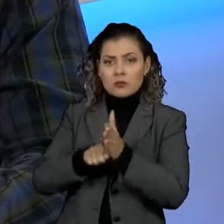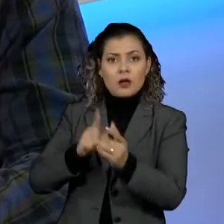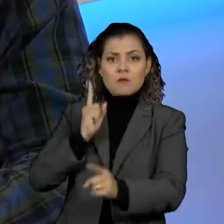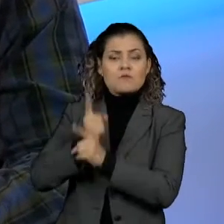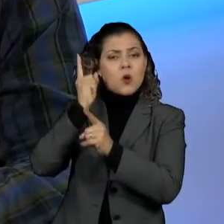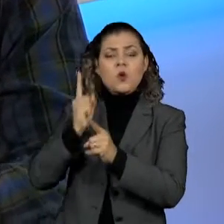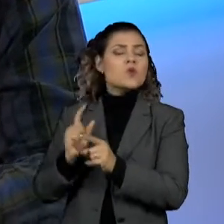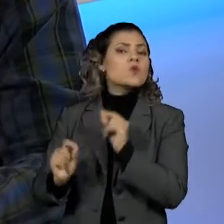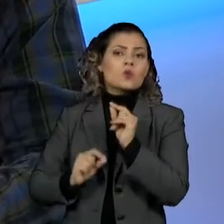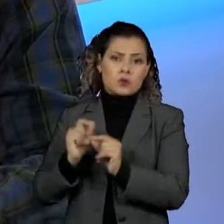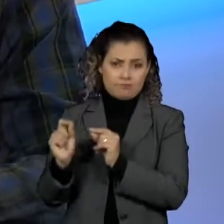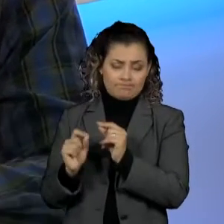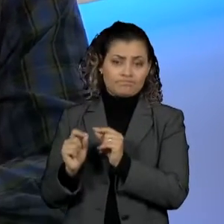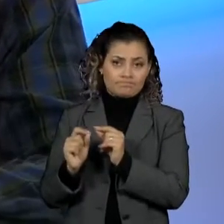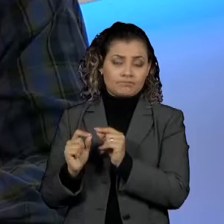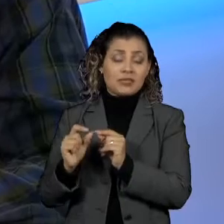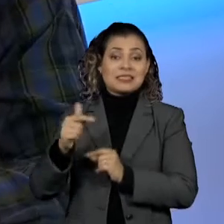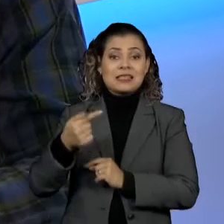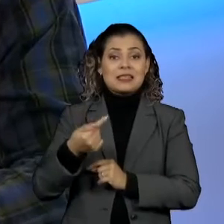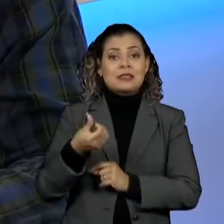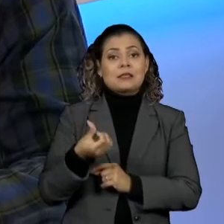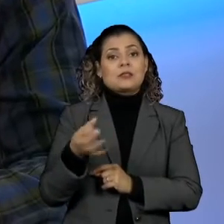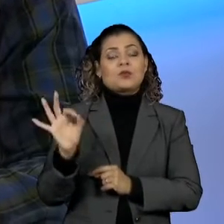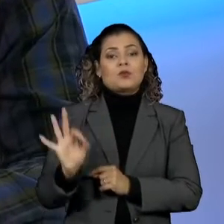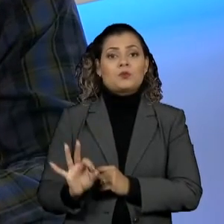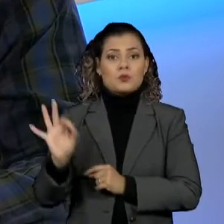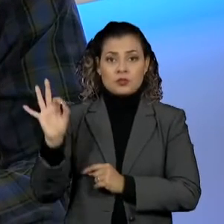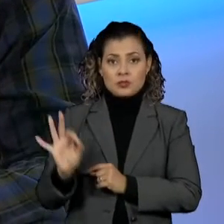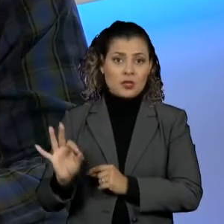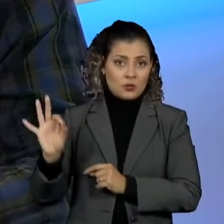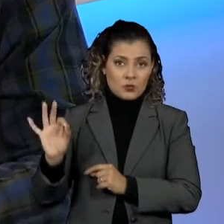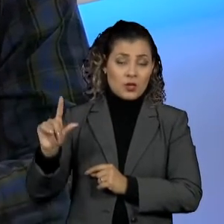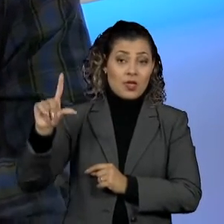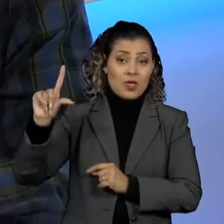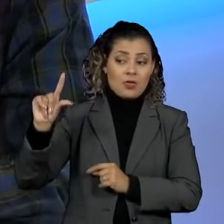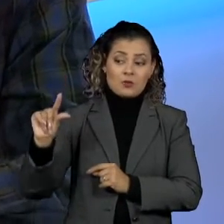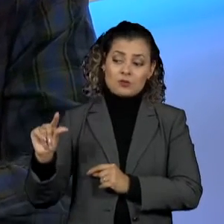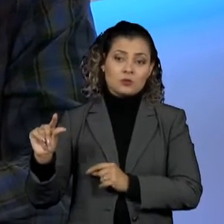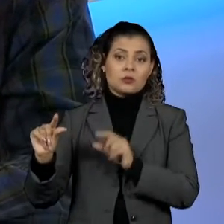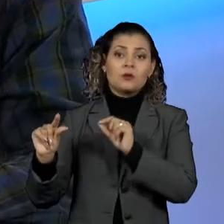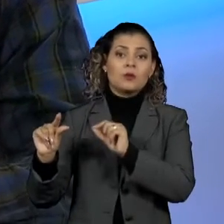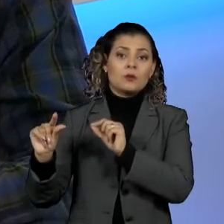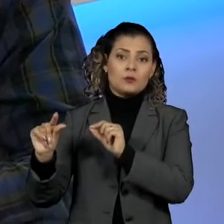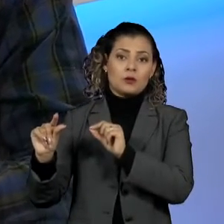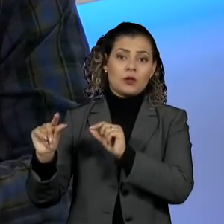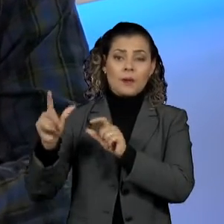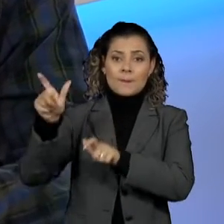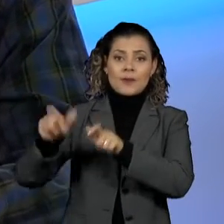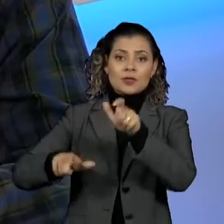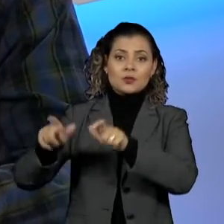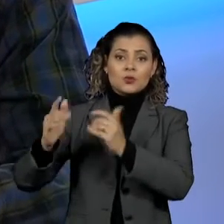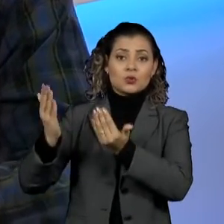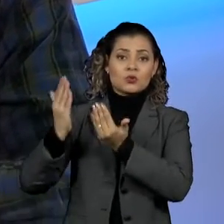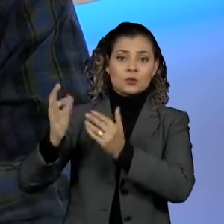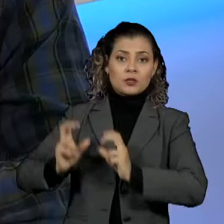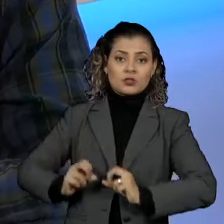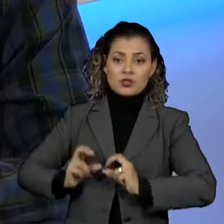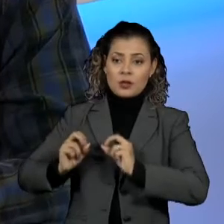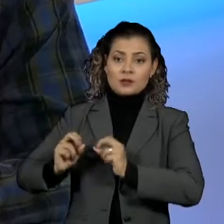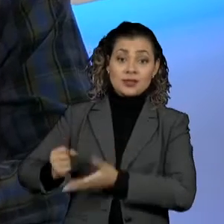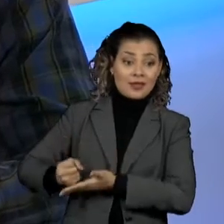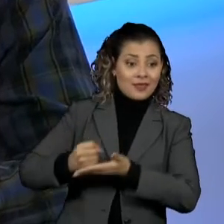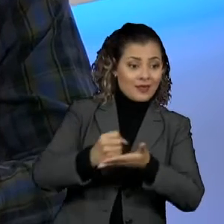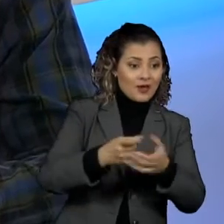uma redução de 76% dos encaminhamentos de pacientes com suspeitas de câncer.